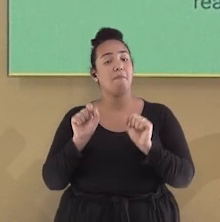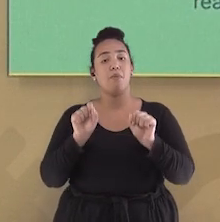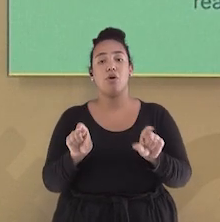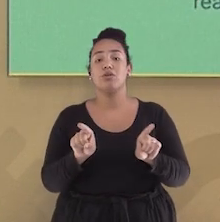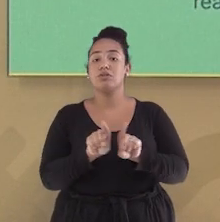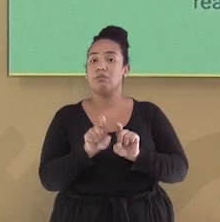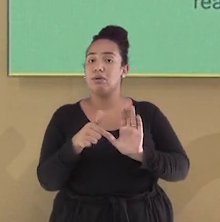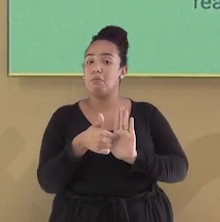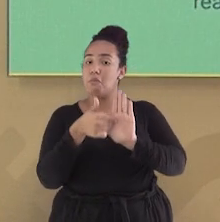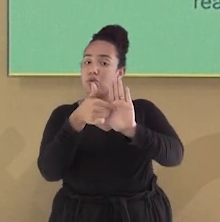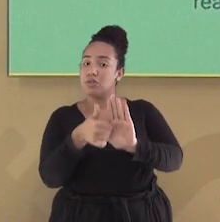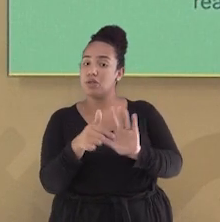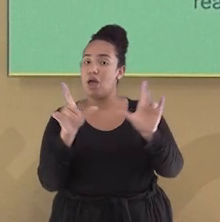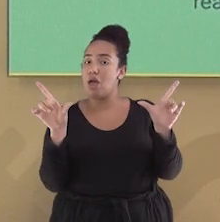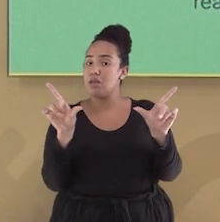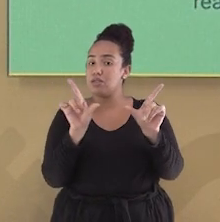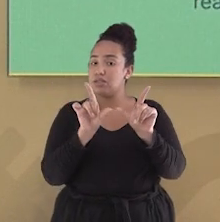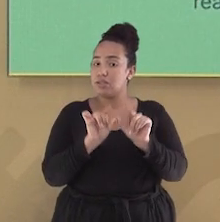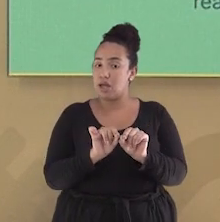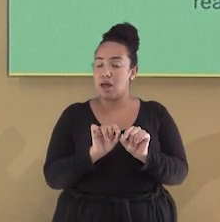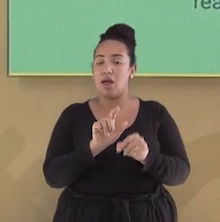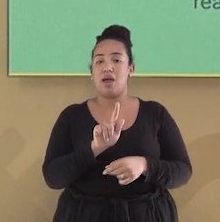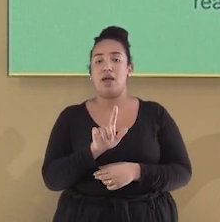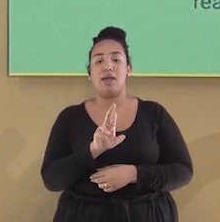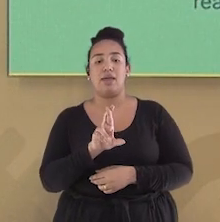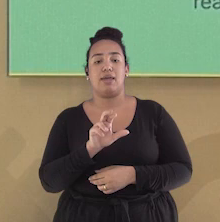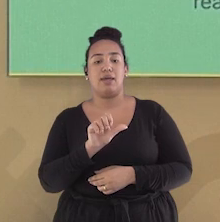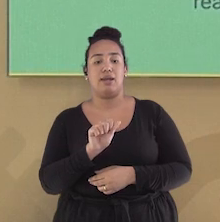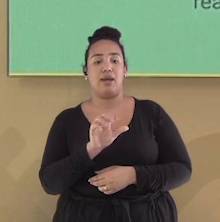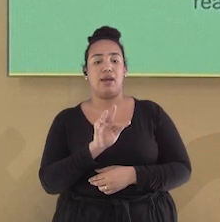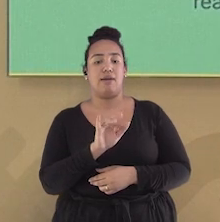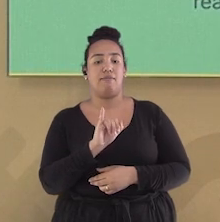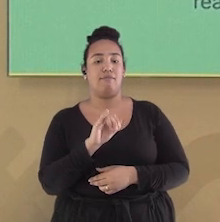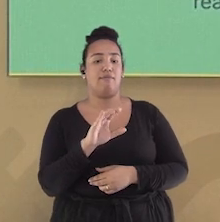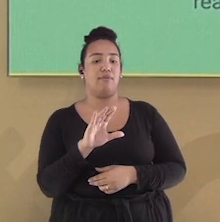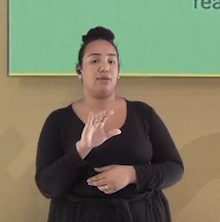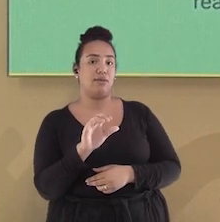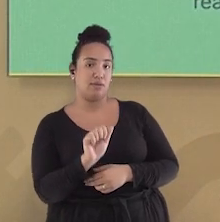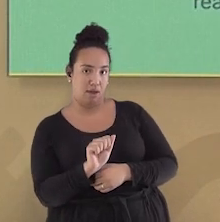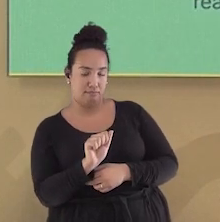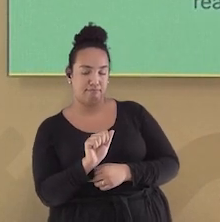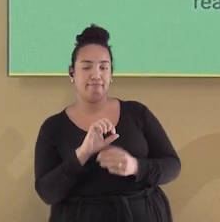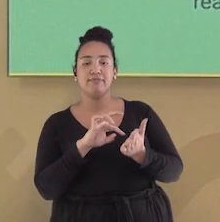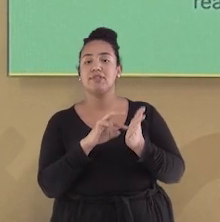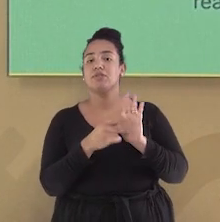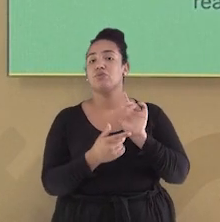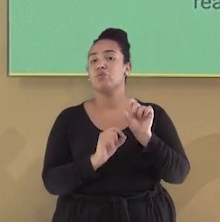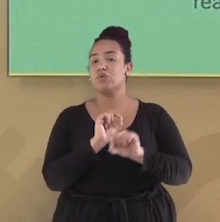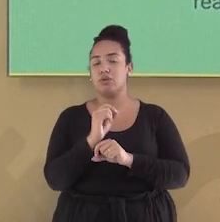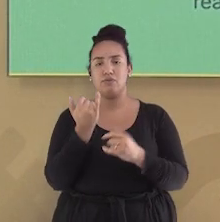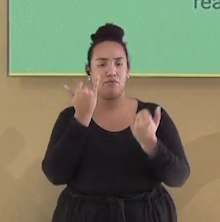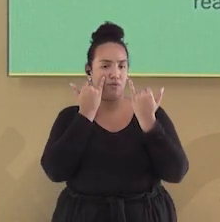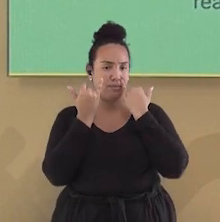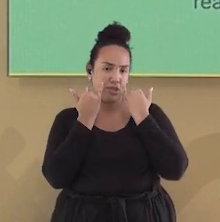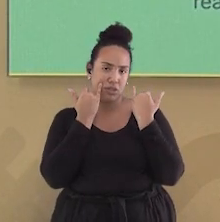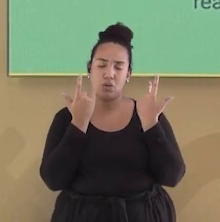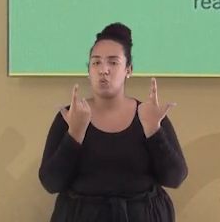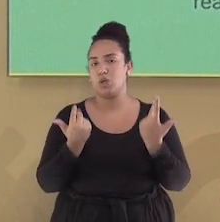podem apresentar a escala gráfica, que apresenta basicamente a mesma